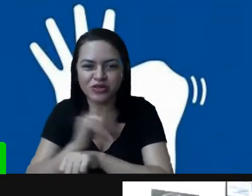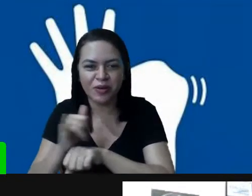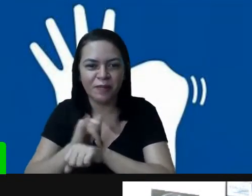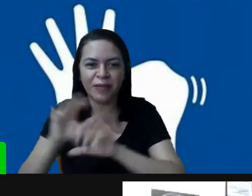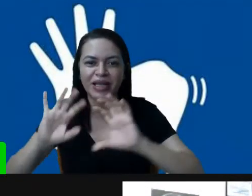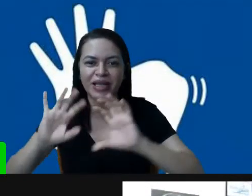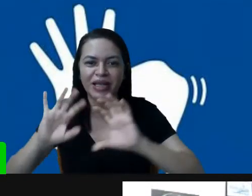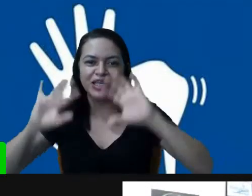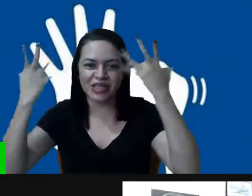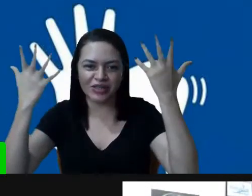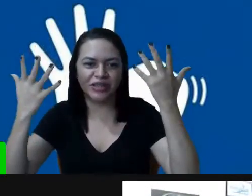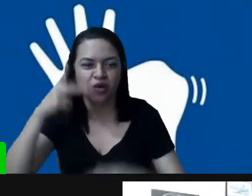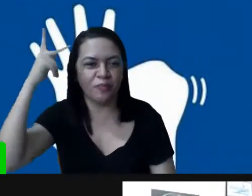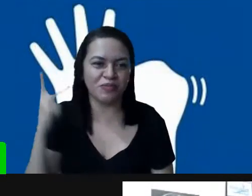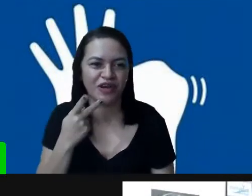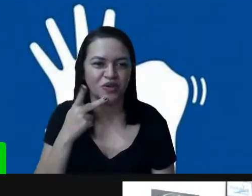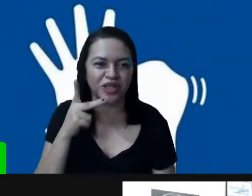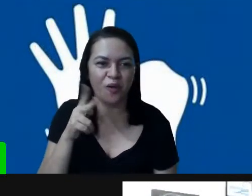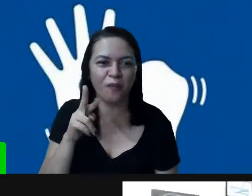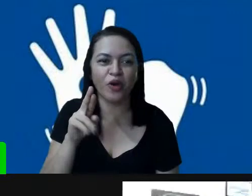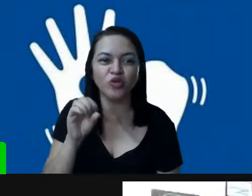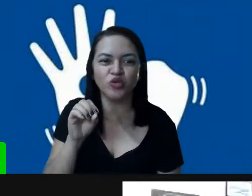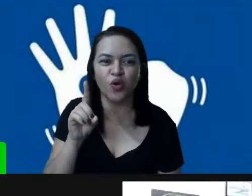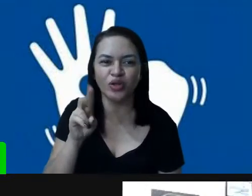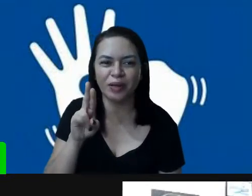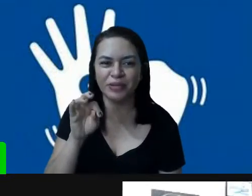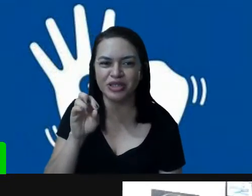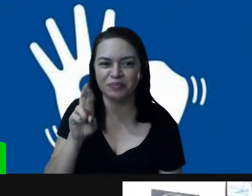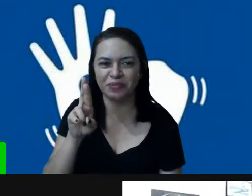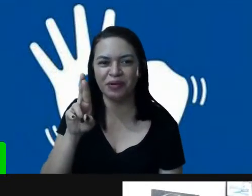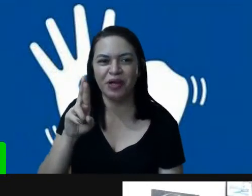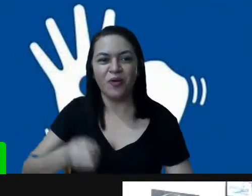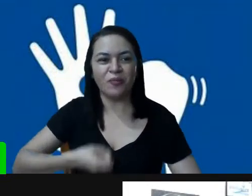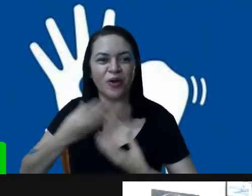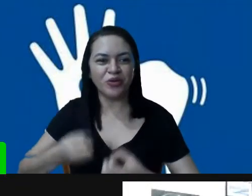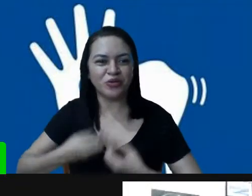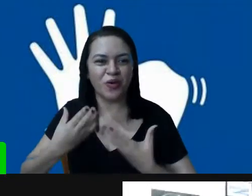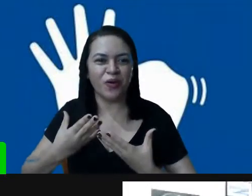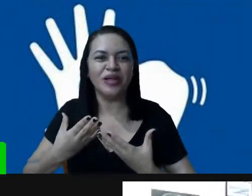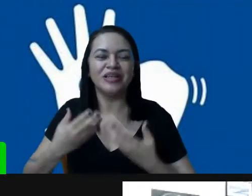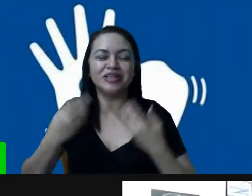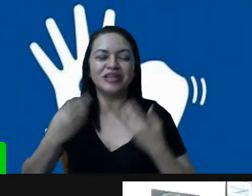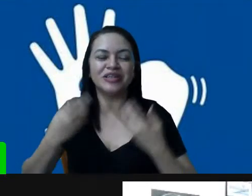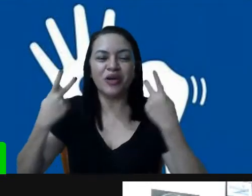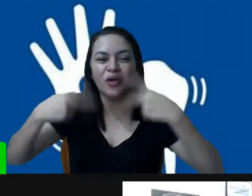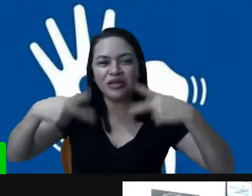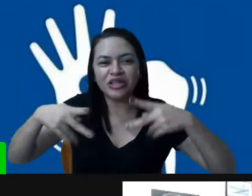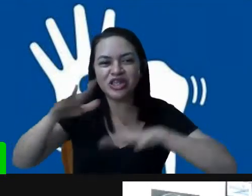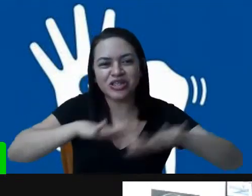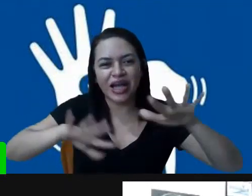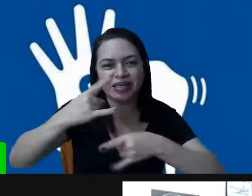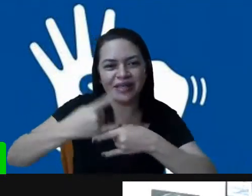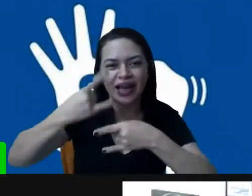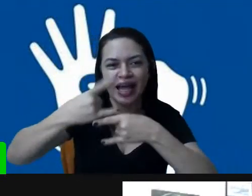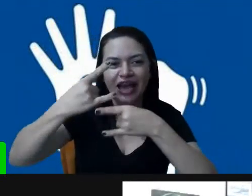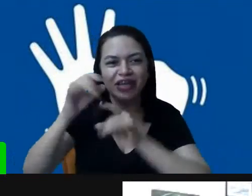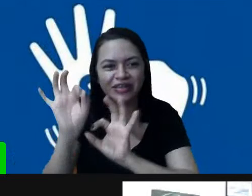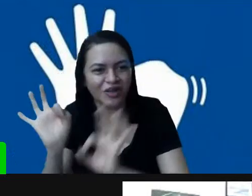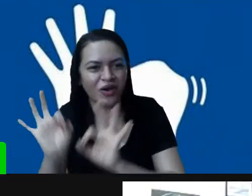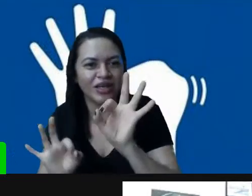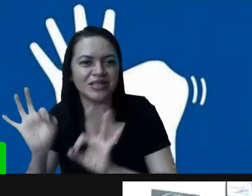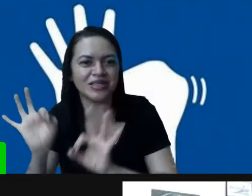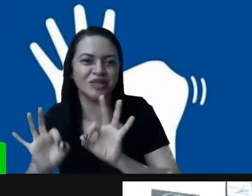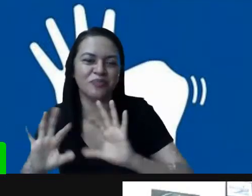instrumentos para que isso aconteça, como o Pajama falou, né? O produtor, né, Pajama? O produtor. Então, enquanto a gente está aqui na live, ele está